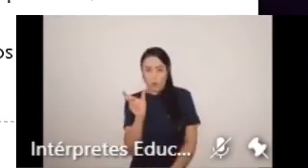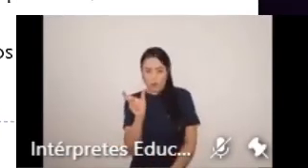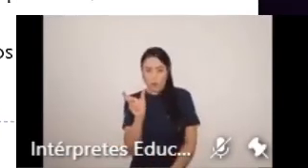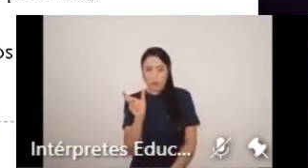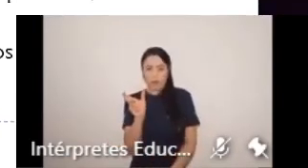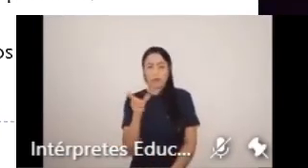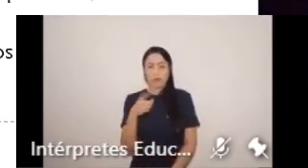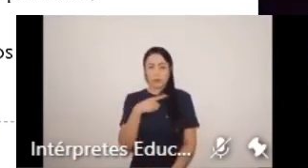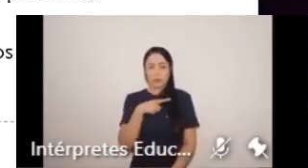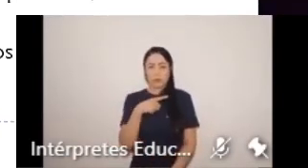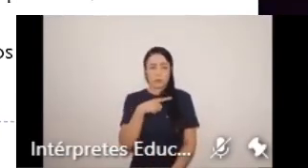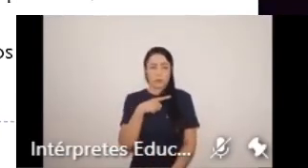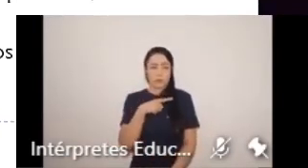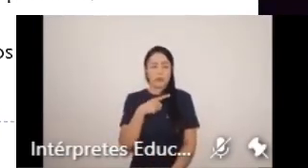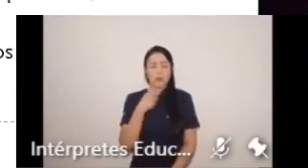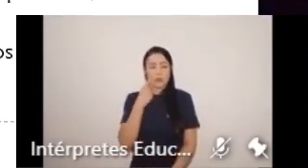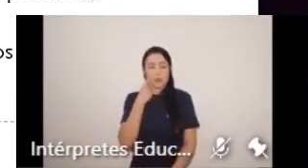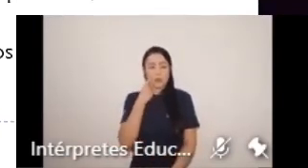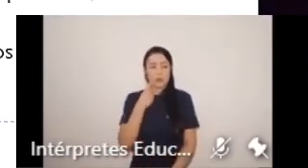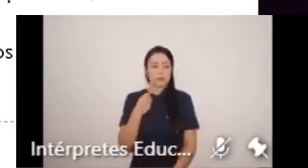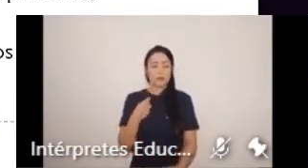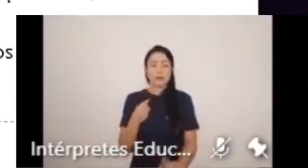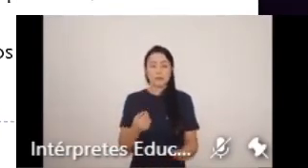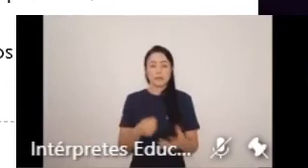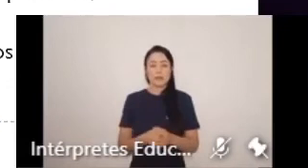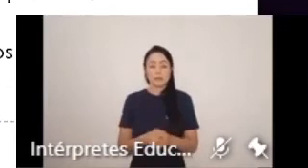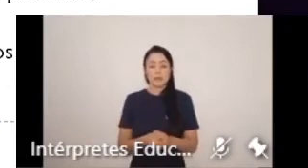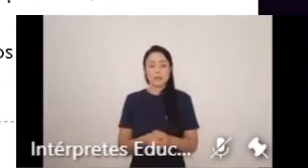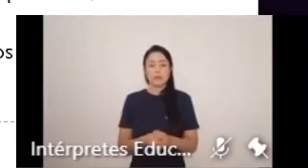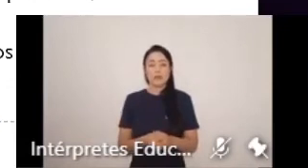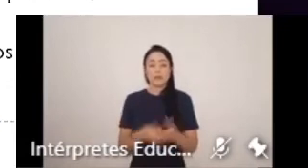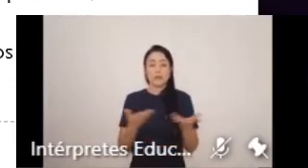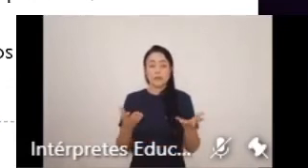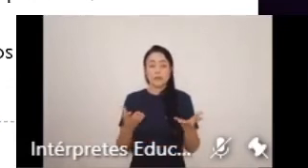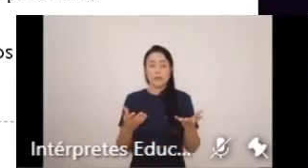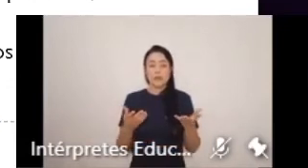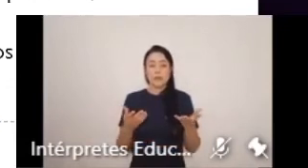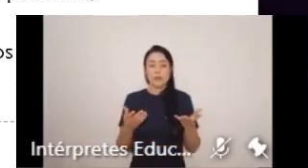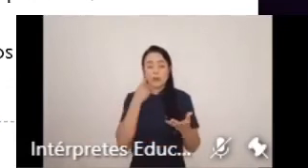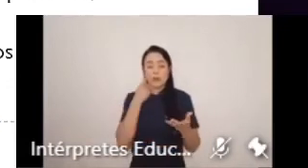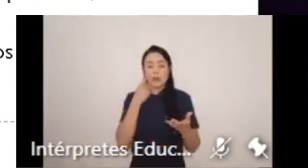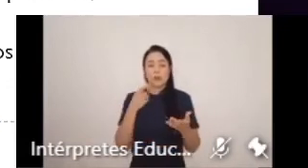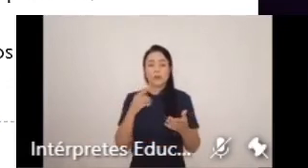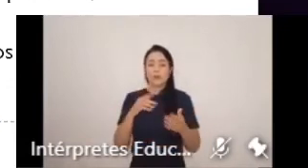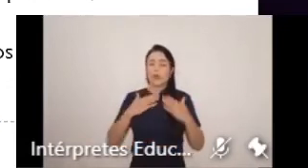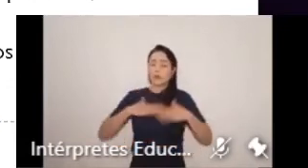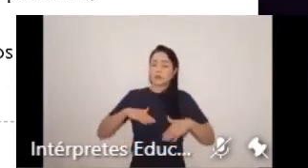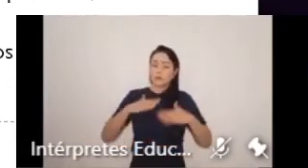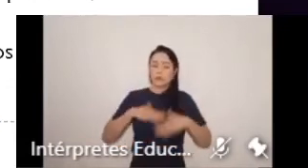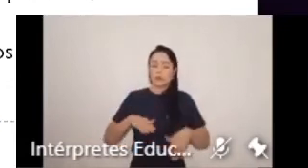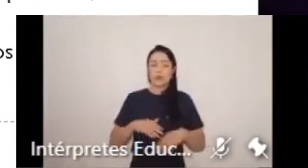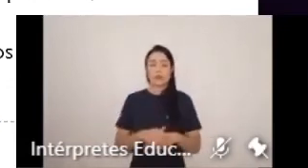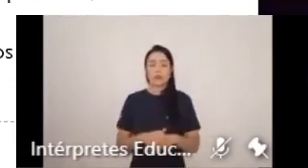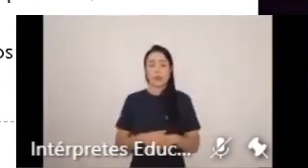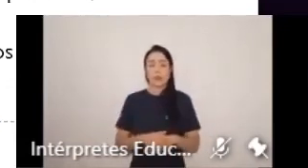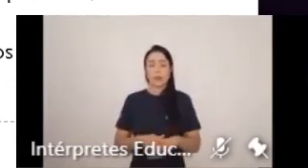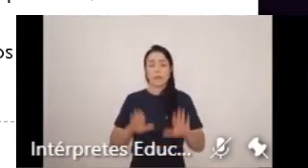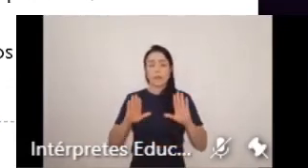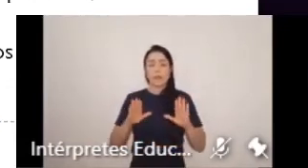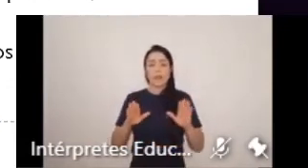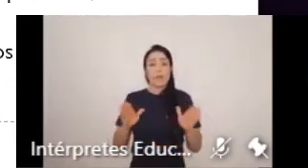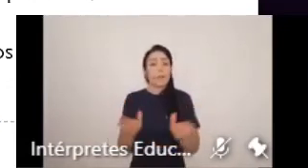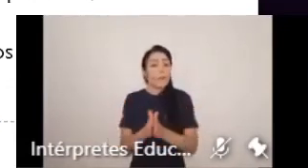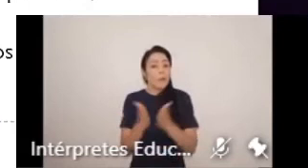é outra camada da população que também judicializa, consegue esses laudos médicos com tranquilidade. Mas aquele que é